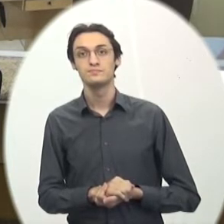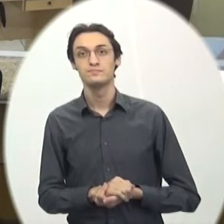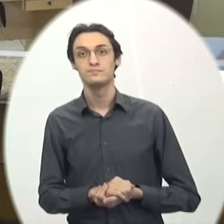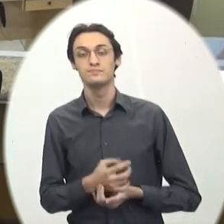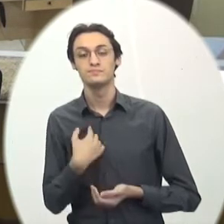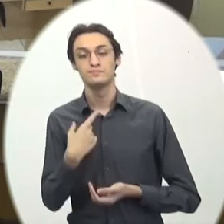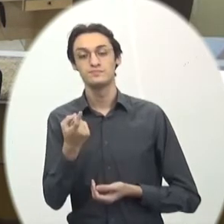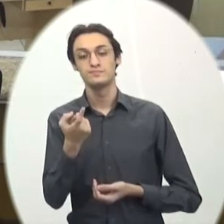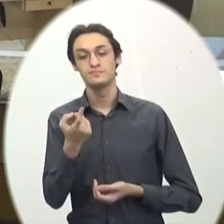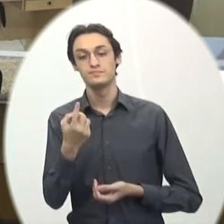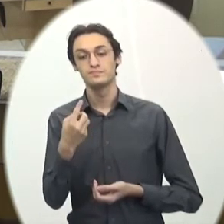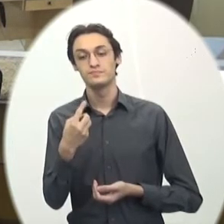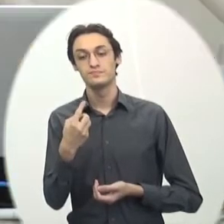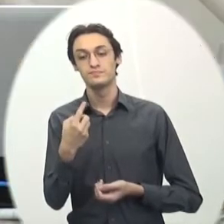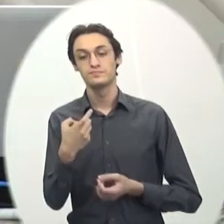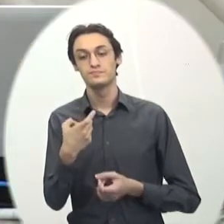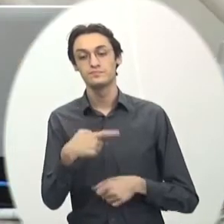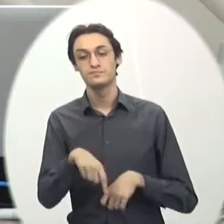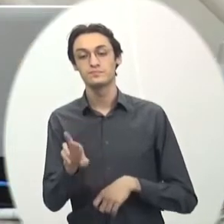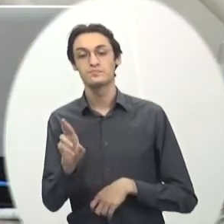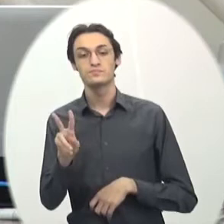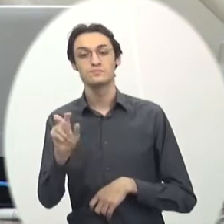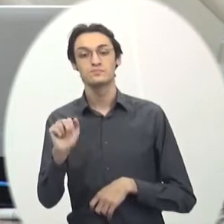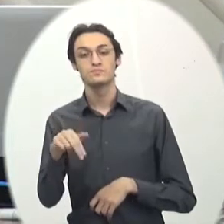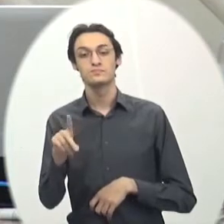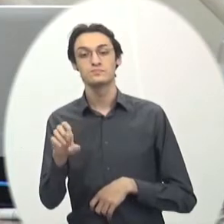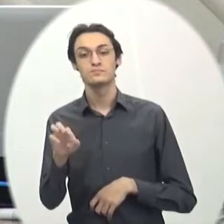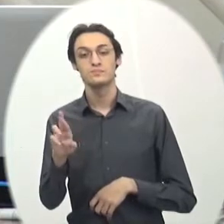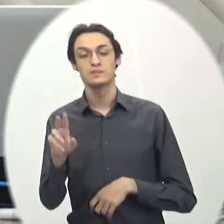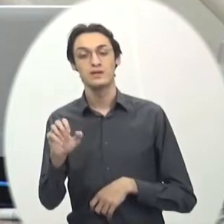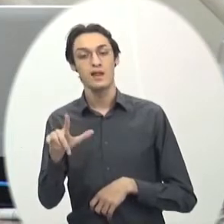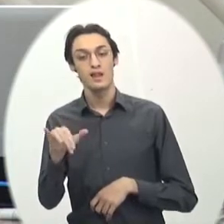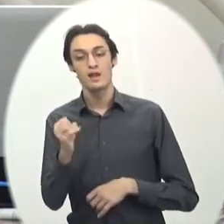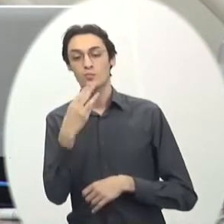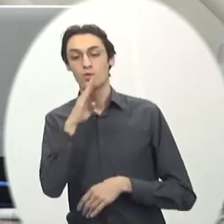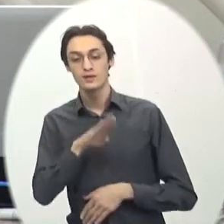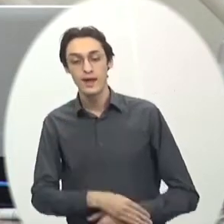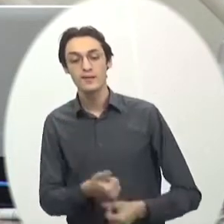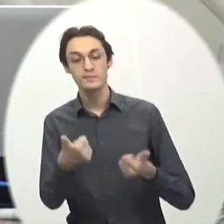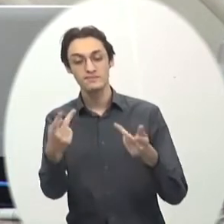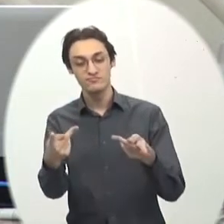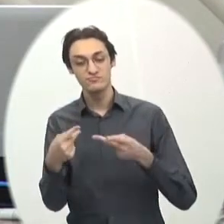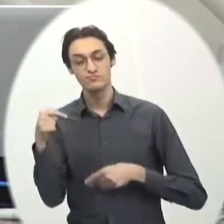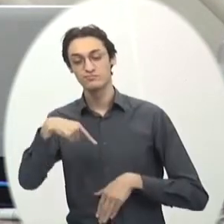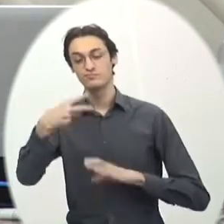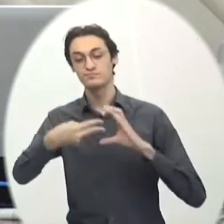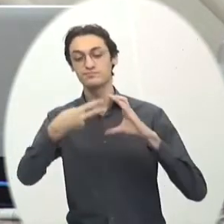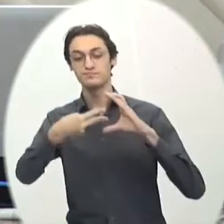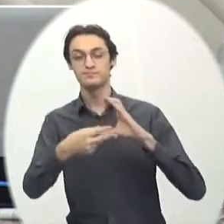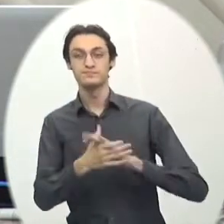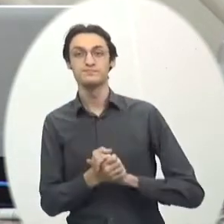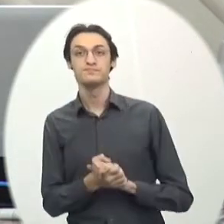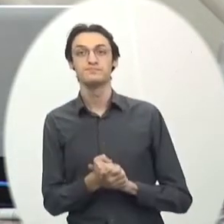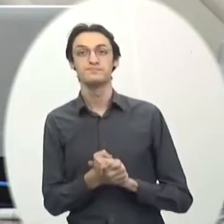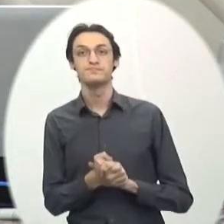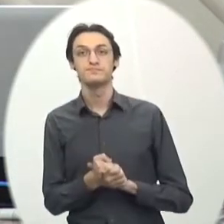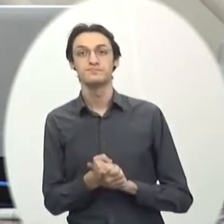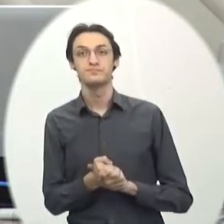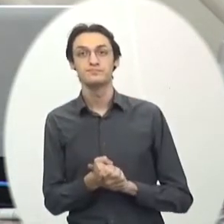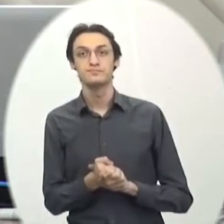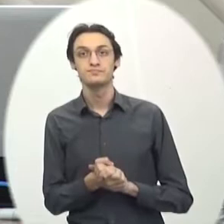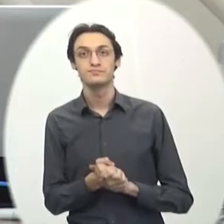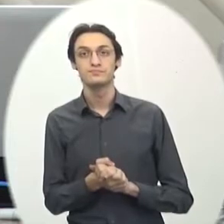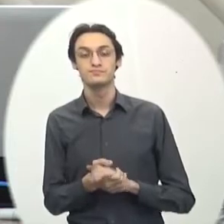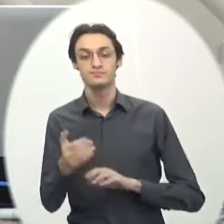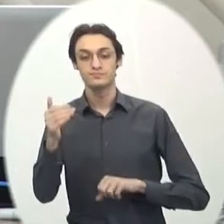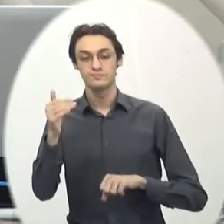Doutor Vanderlei, uma boa tarde, que o senhor seja bem-vindo à nossa casa. E deixo você...